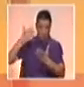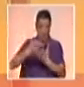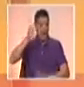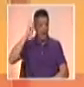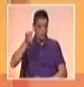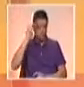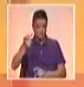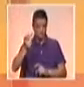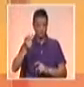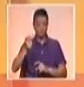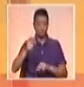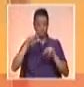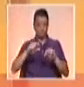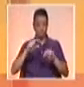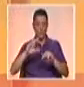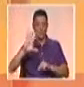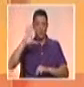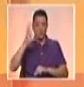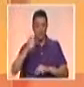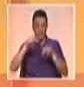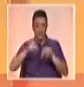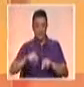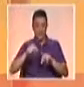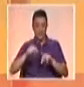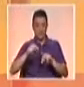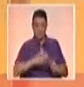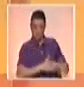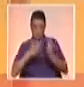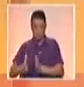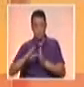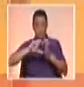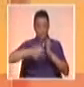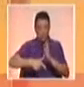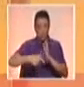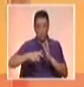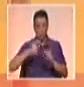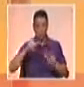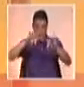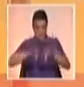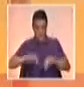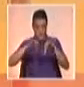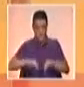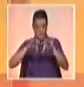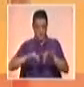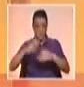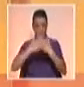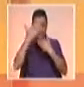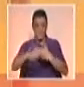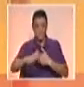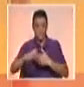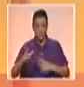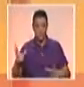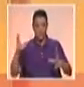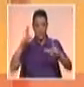anos. Quando esta vertente do projeto terminou, com a saída de